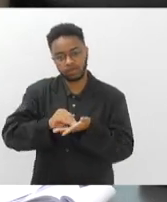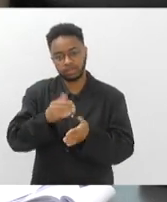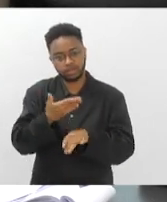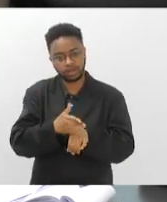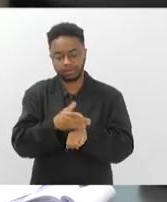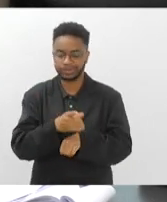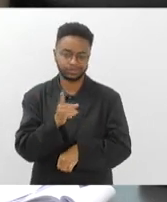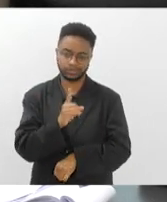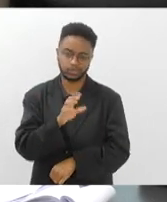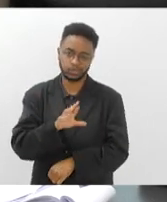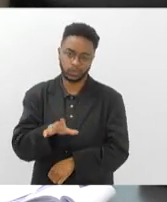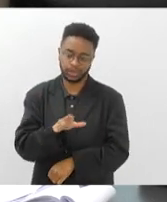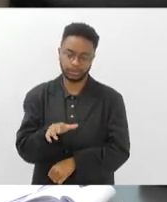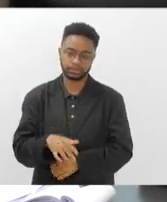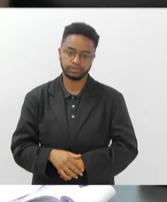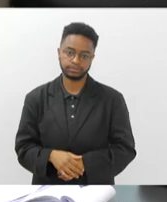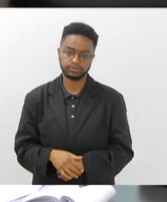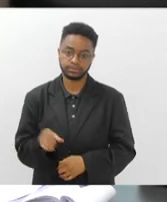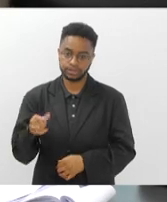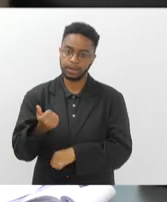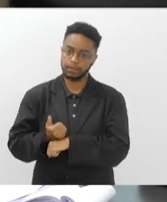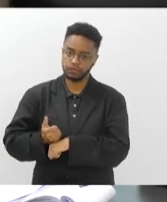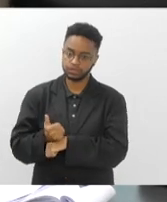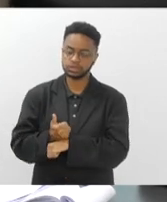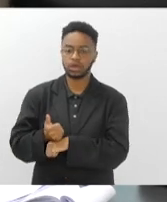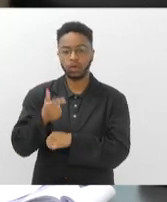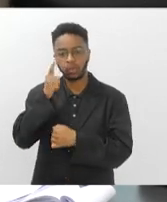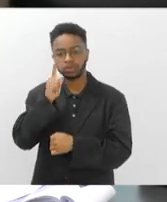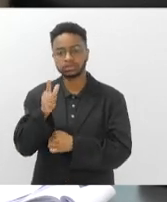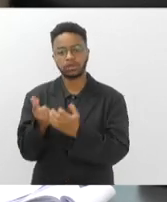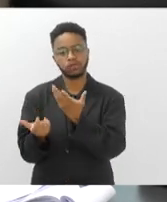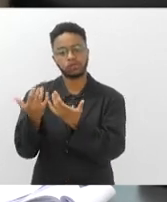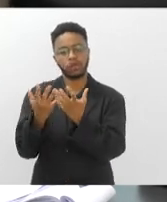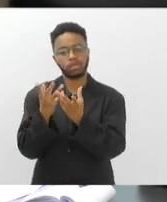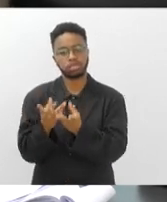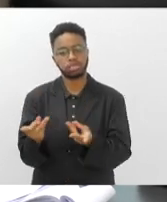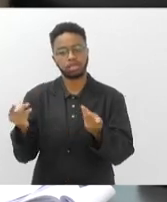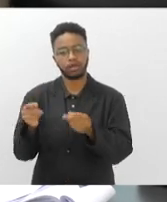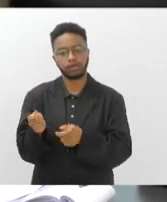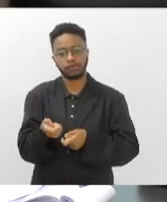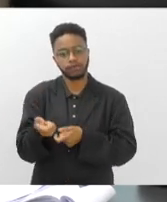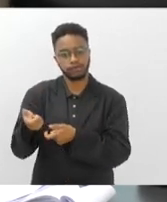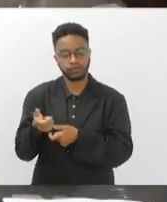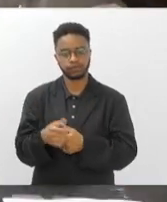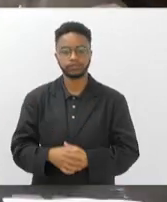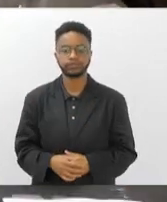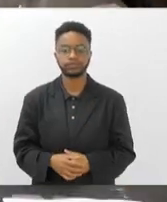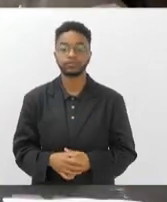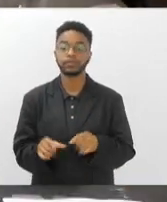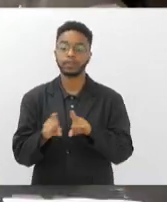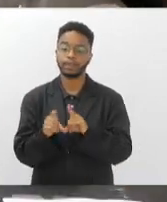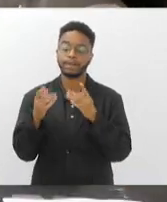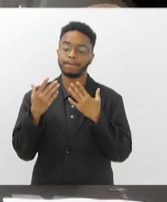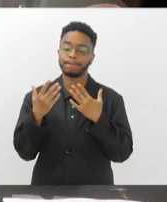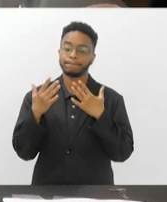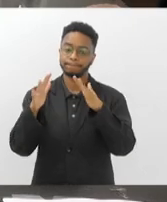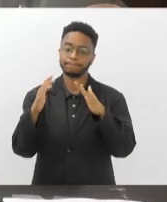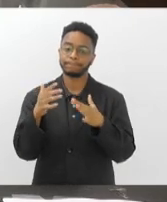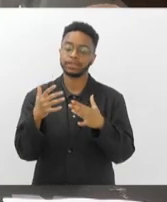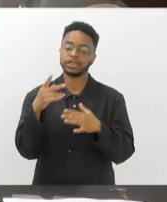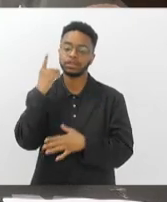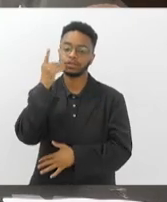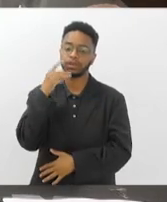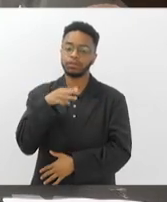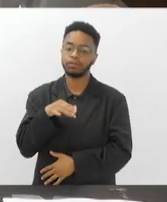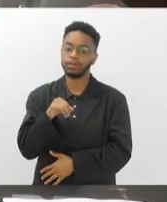que tenha essa habilidade de apagar incêndios em florestas e matas. Presidente, só para parabenizar a iniciativa do deputado Carlos